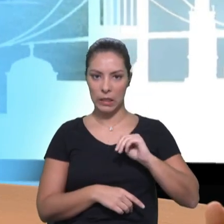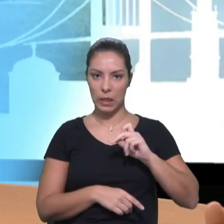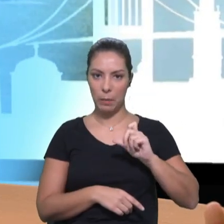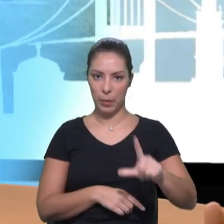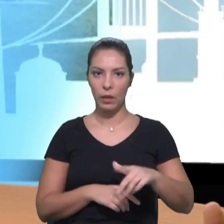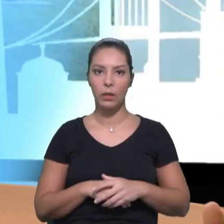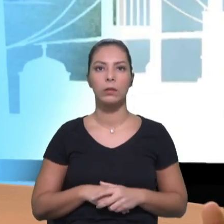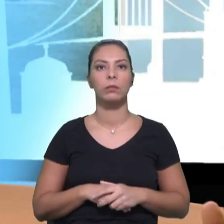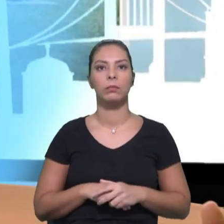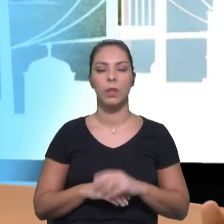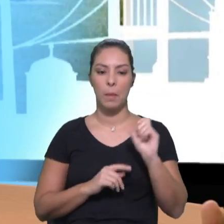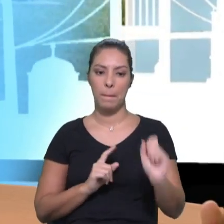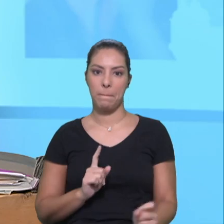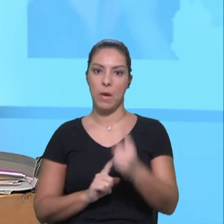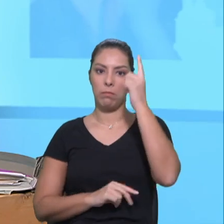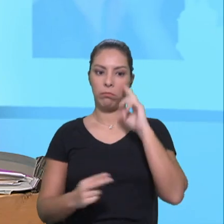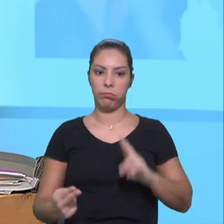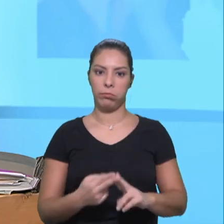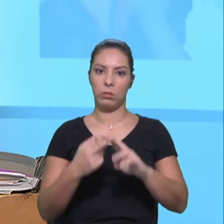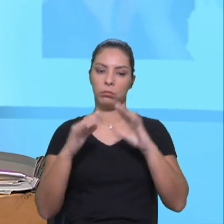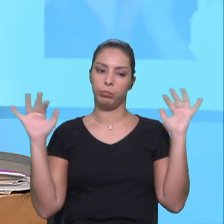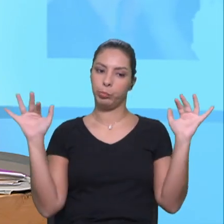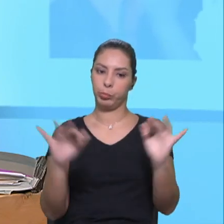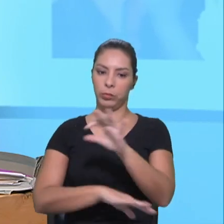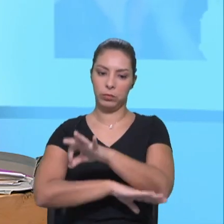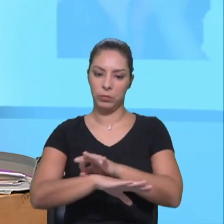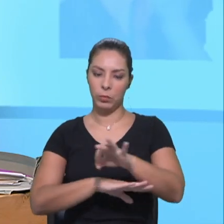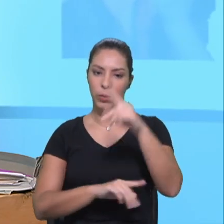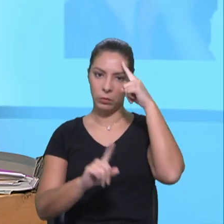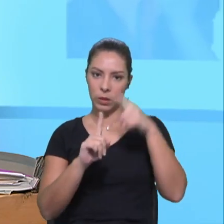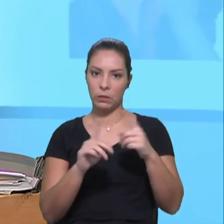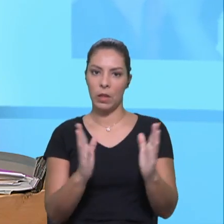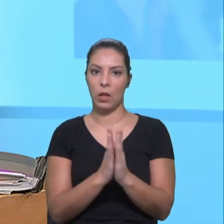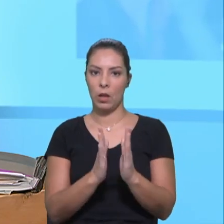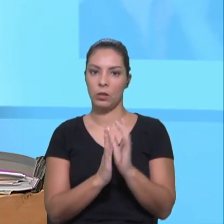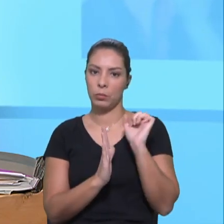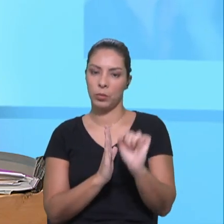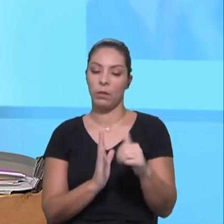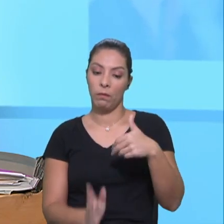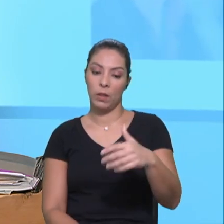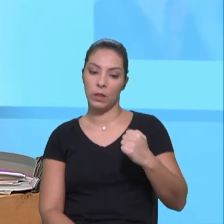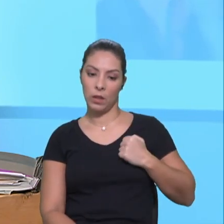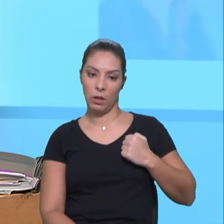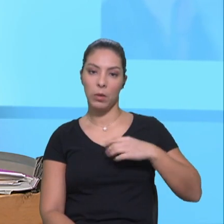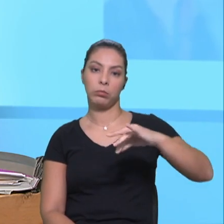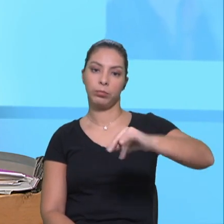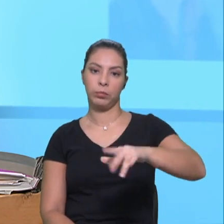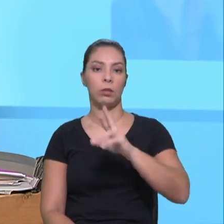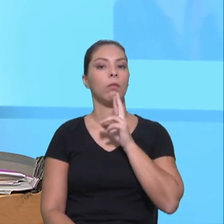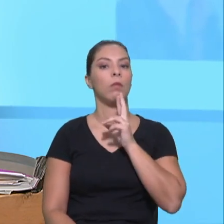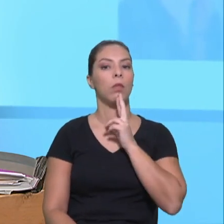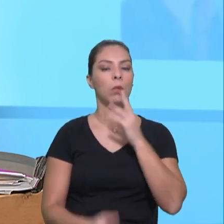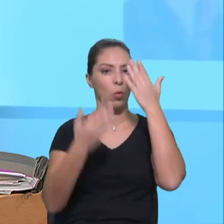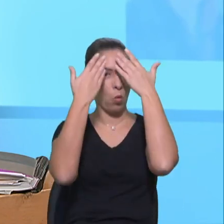desta primeira Jornada Nacional de Arquitetura e Artes para a Liturgia. Acontece então no sábado, em Fátima, e está aberto então a